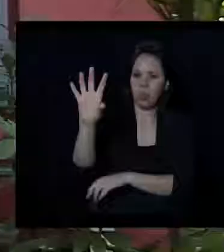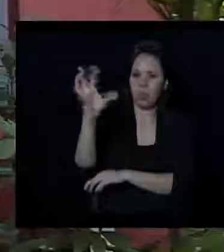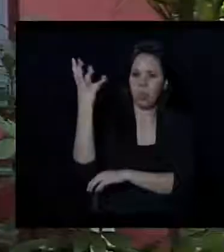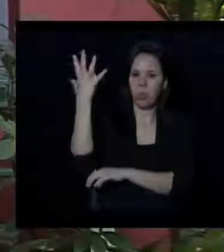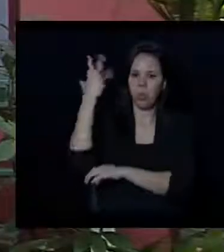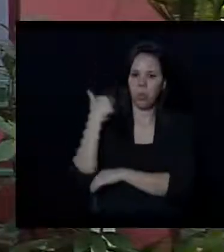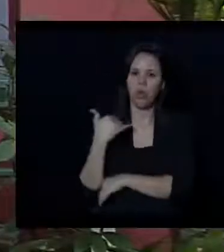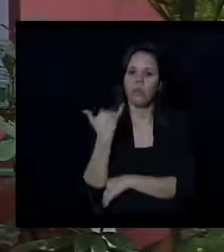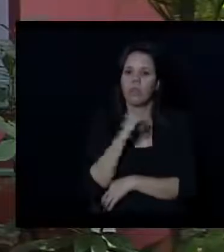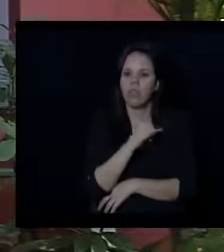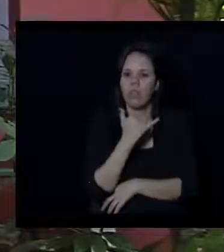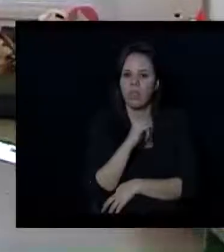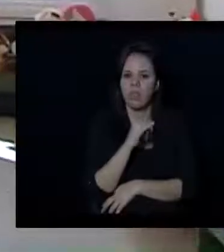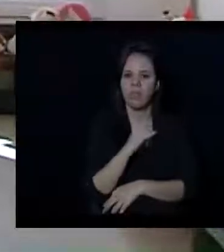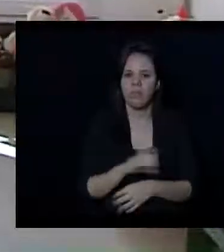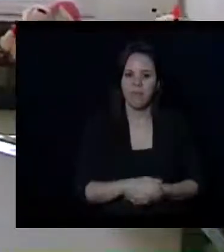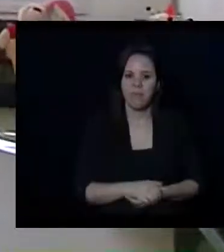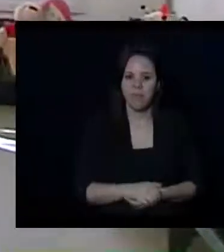Italianos.